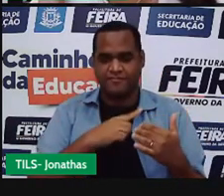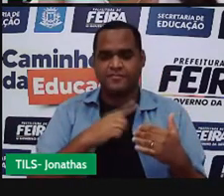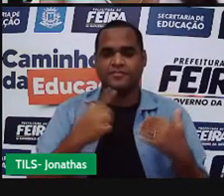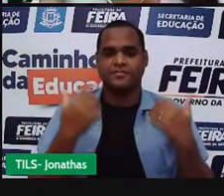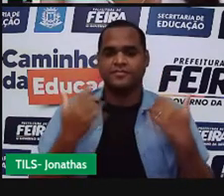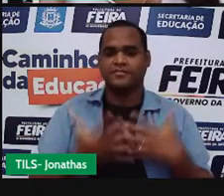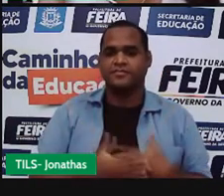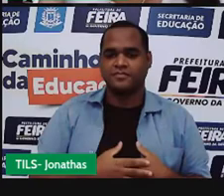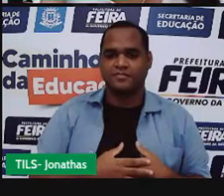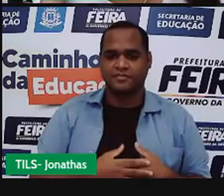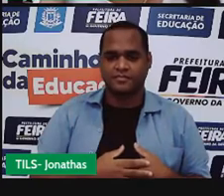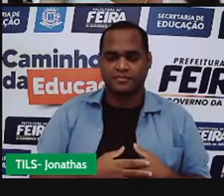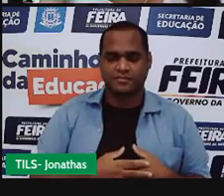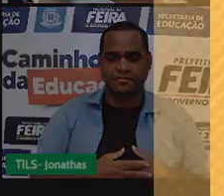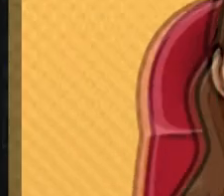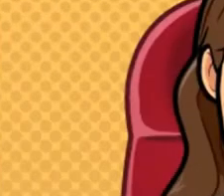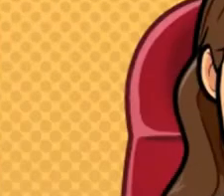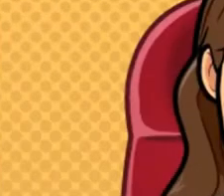E aí